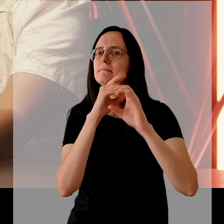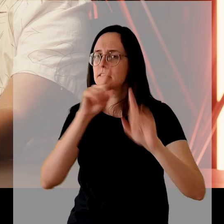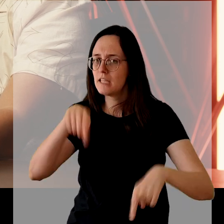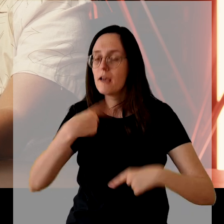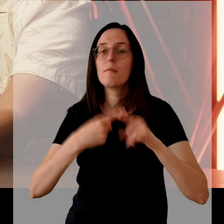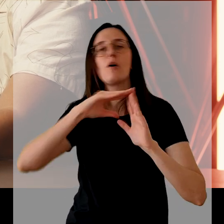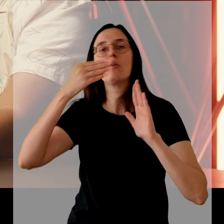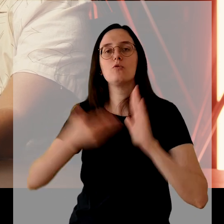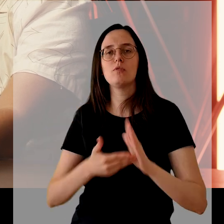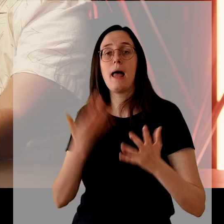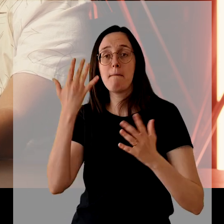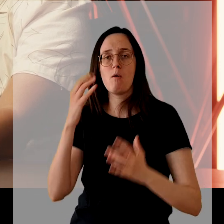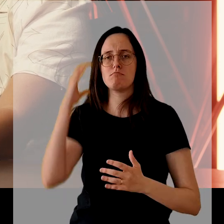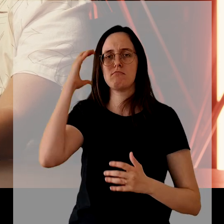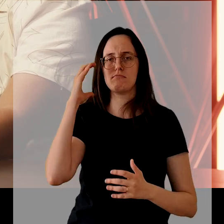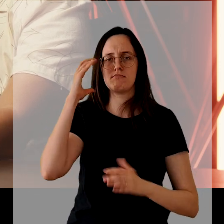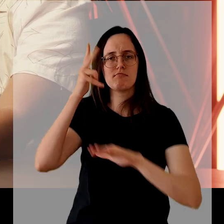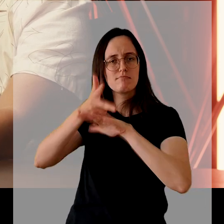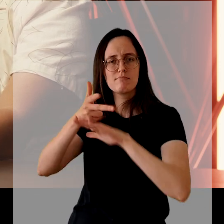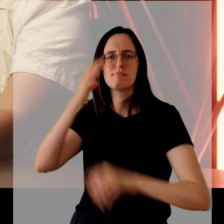além disso, era tudo câmera na mão